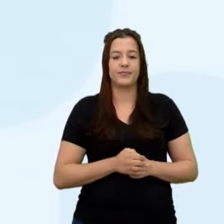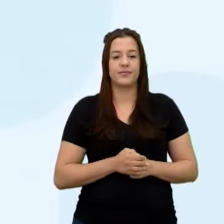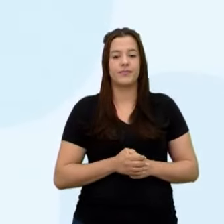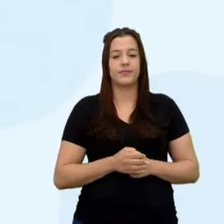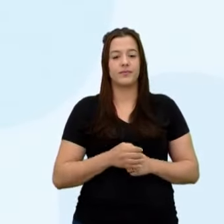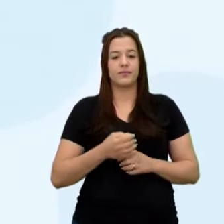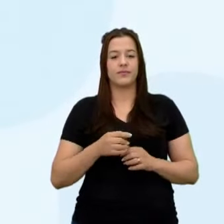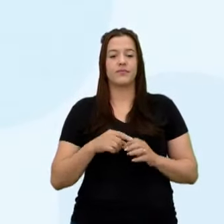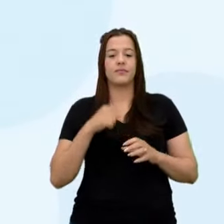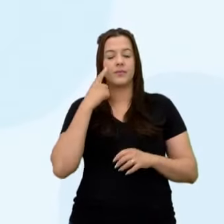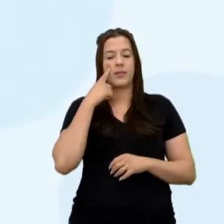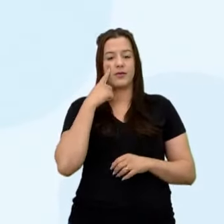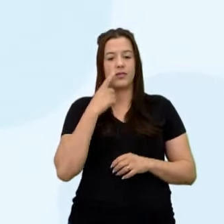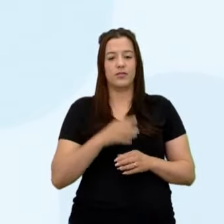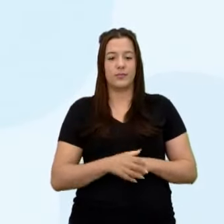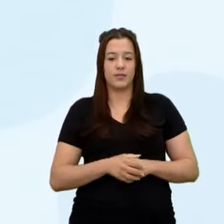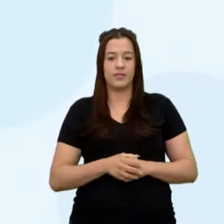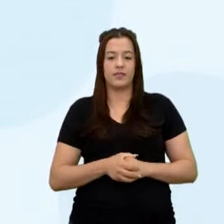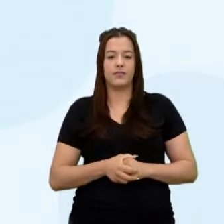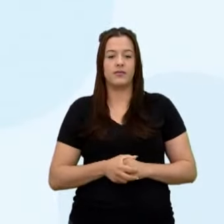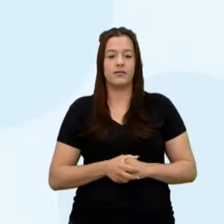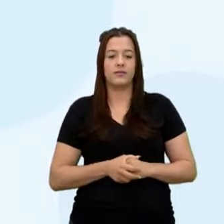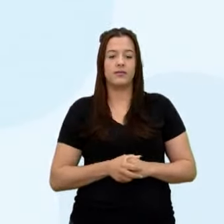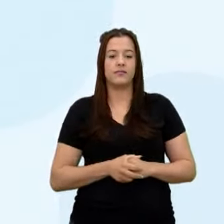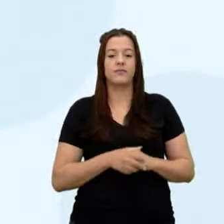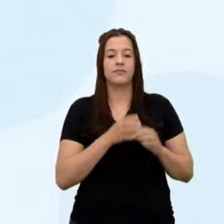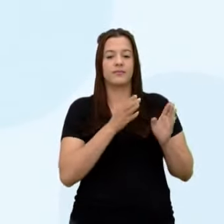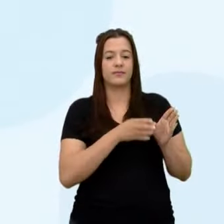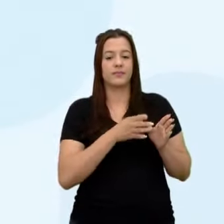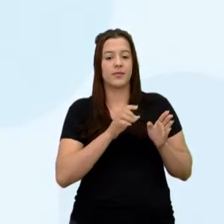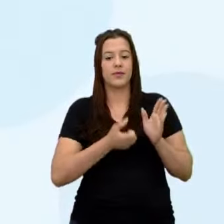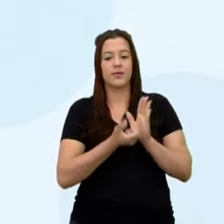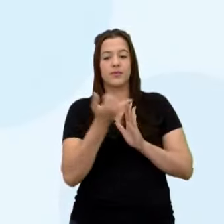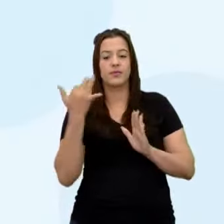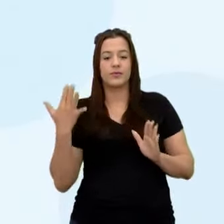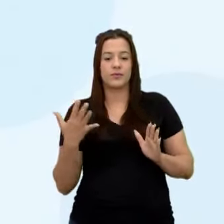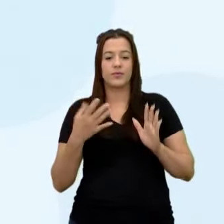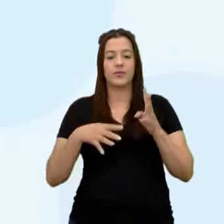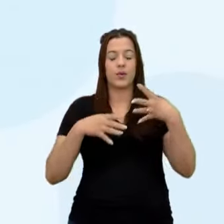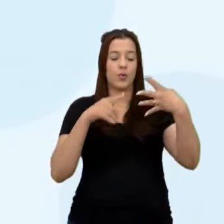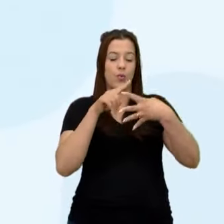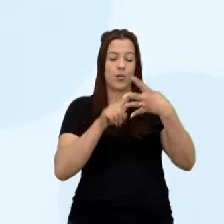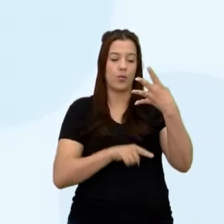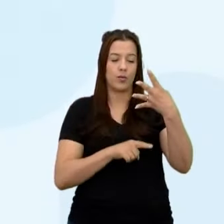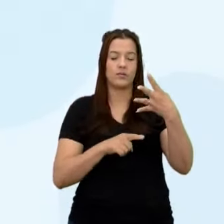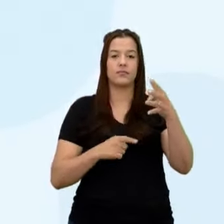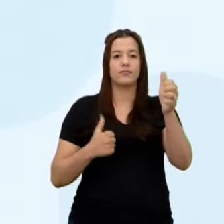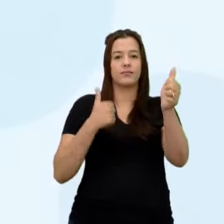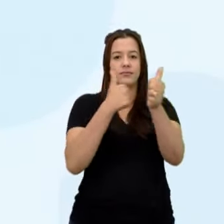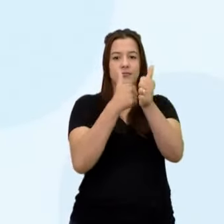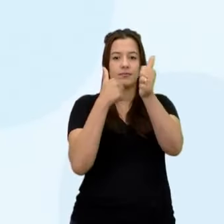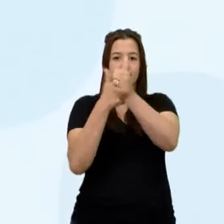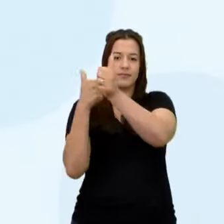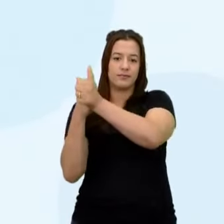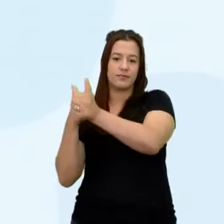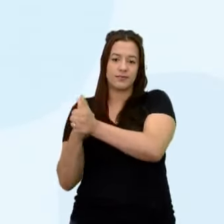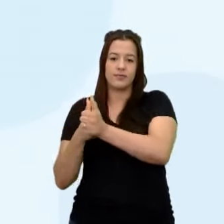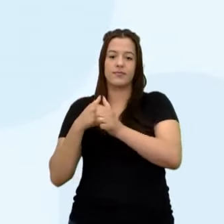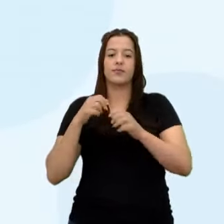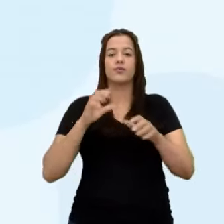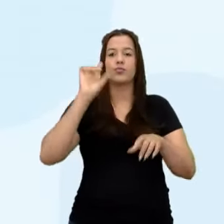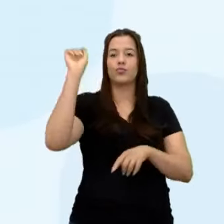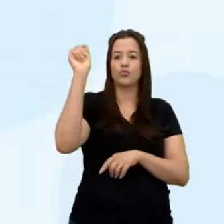the 4 closest planets to the Sun? Então, quais são aí os 4 planetas mais próximos do